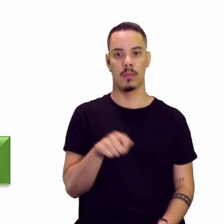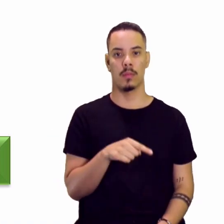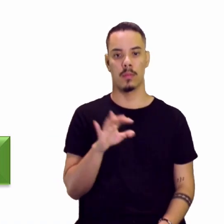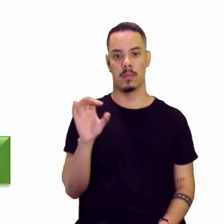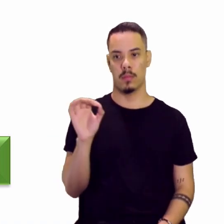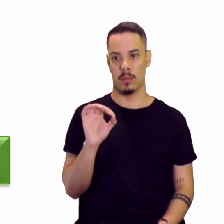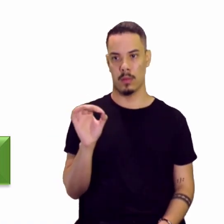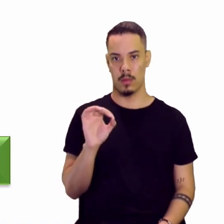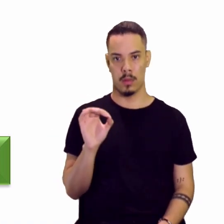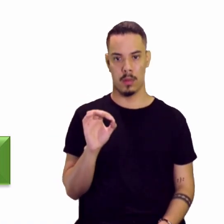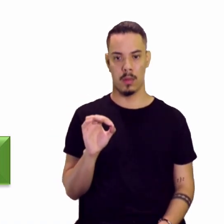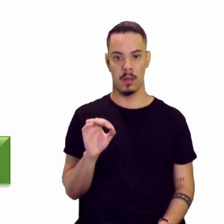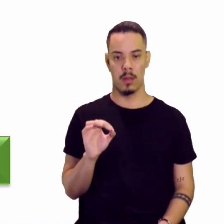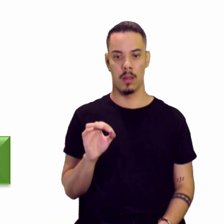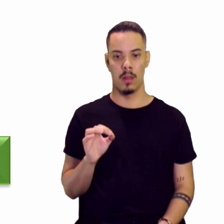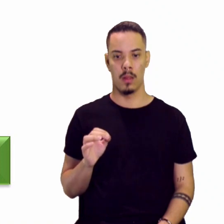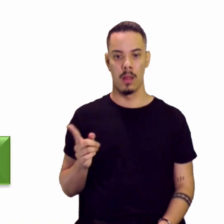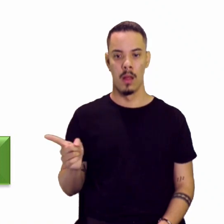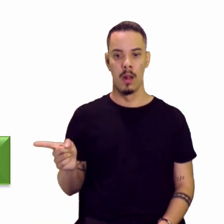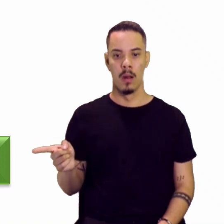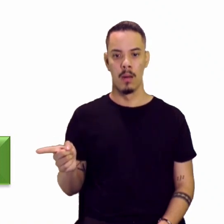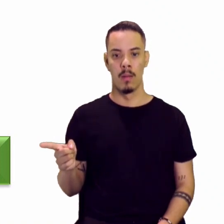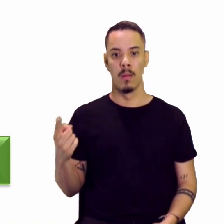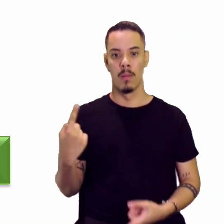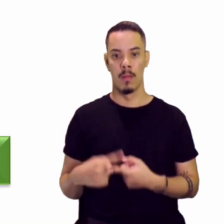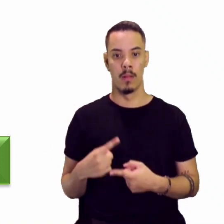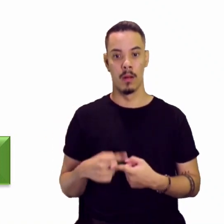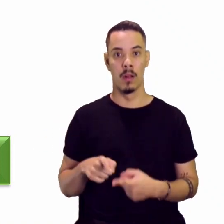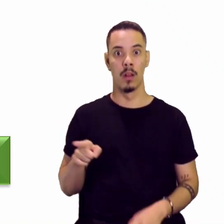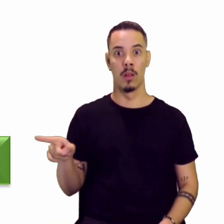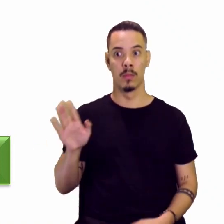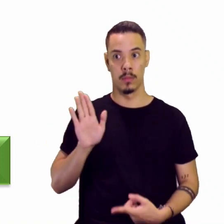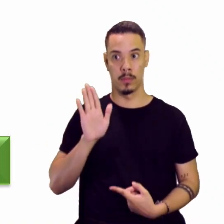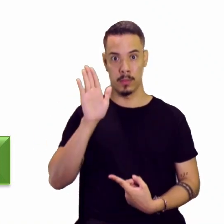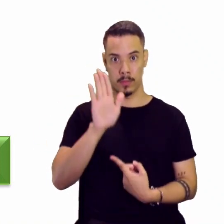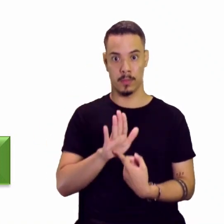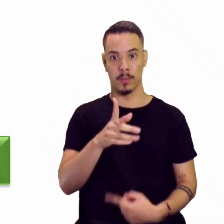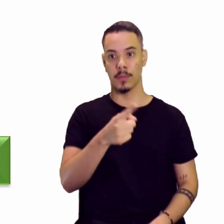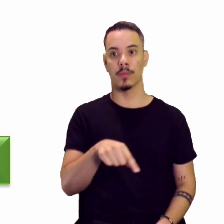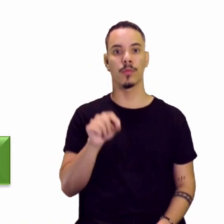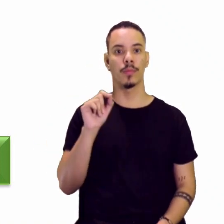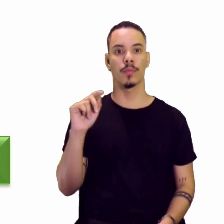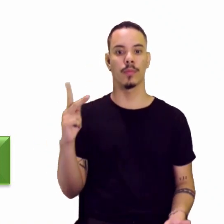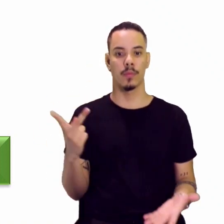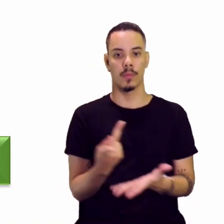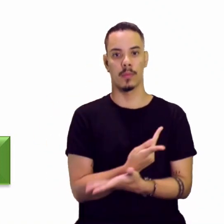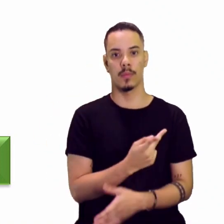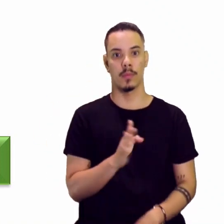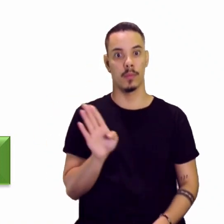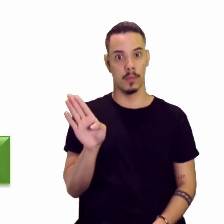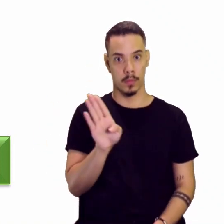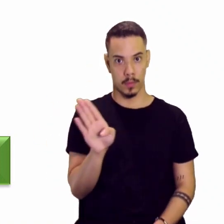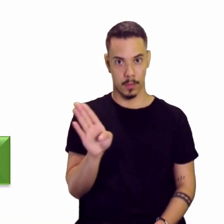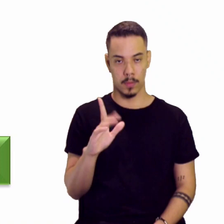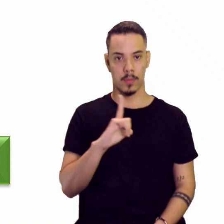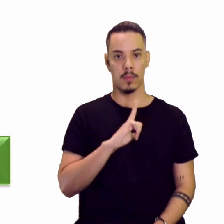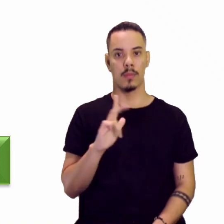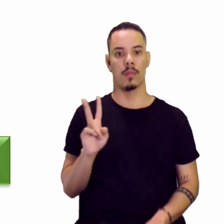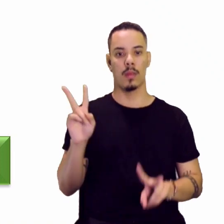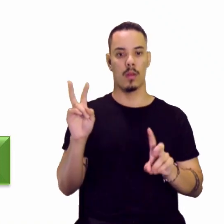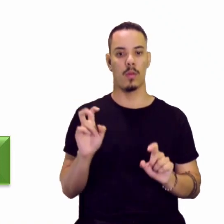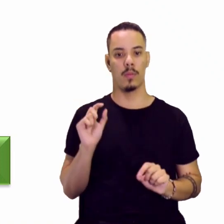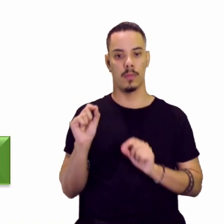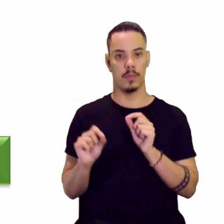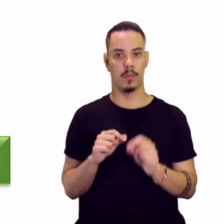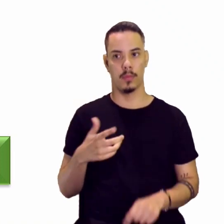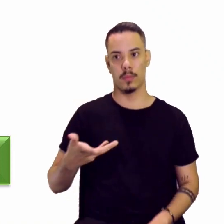simples. Isso. Ó, tá aqui, ó, que eu tô passando com a borrachinha. O que vai acontecer? O B, como ele está sob a